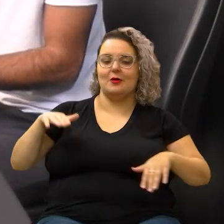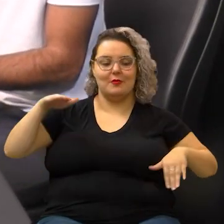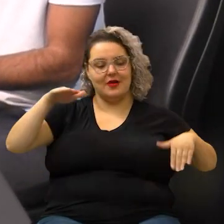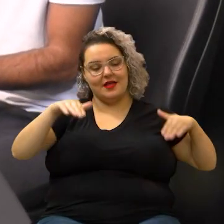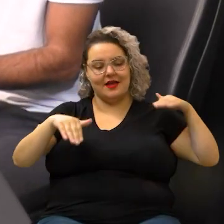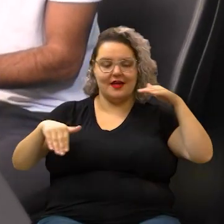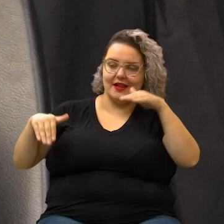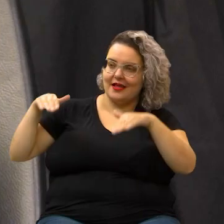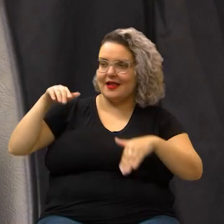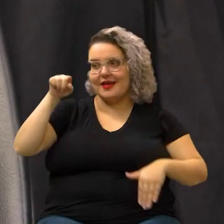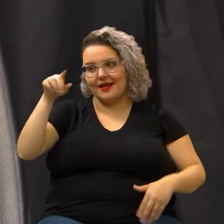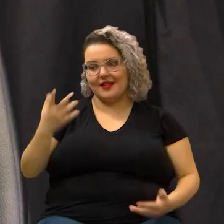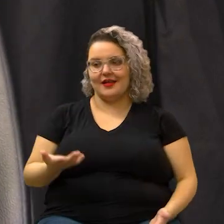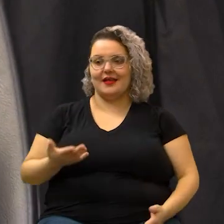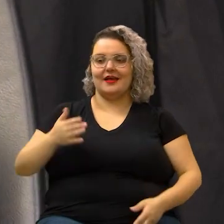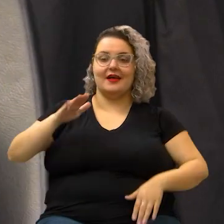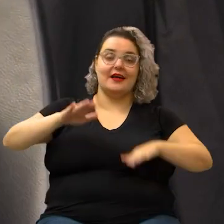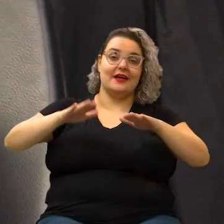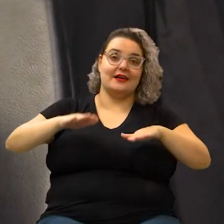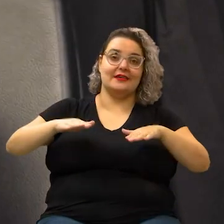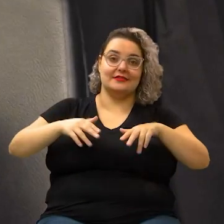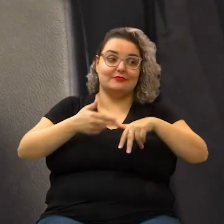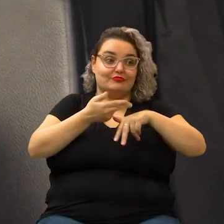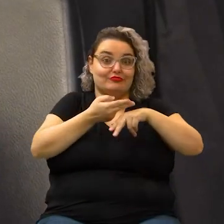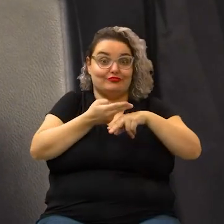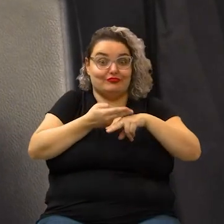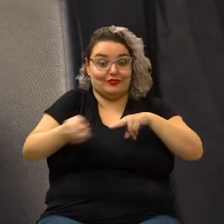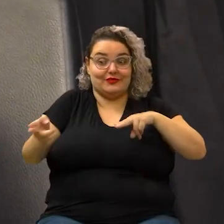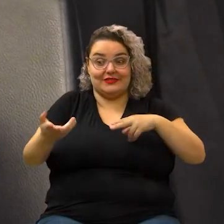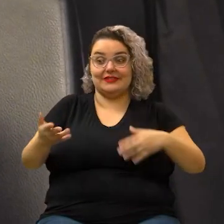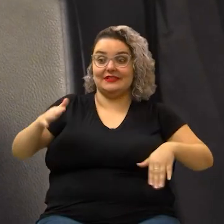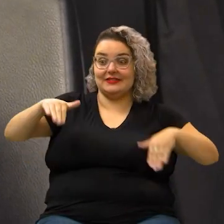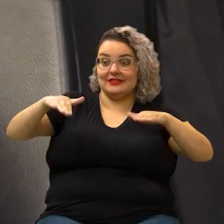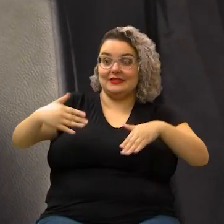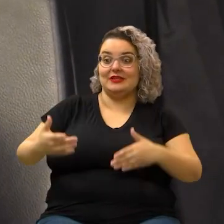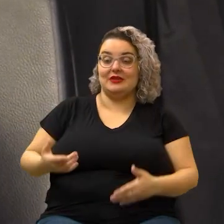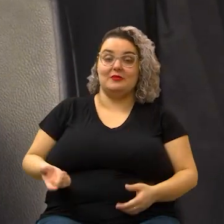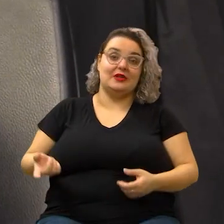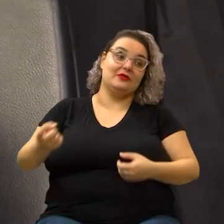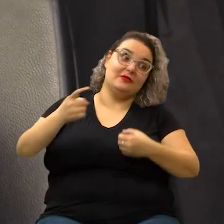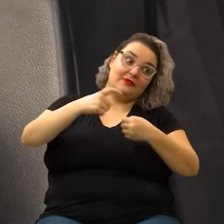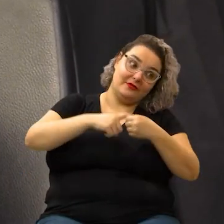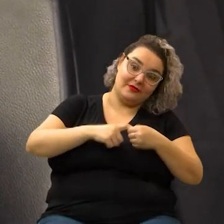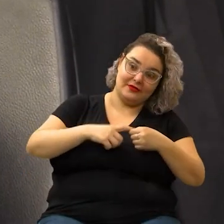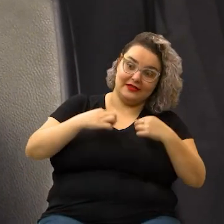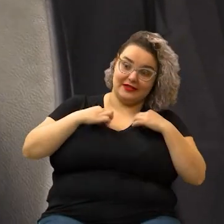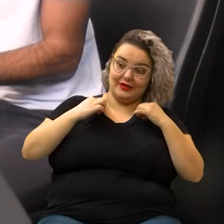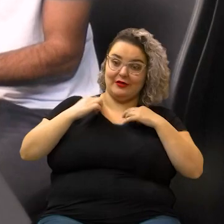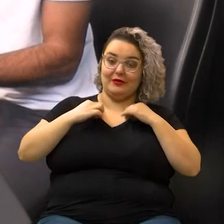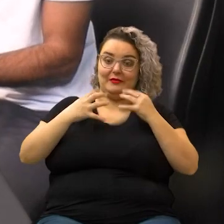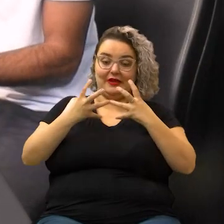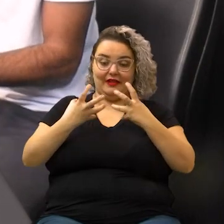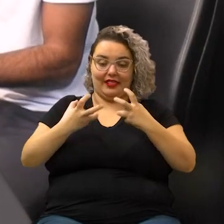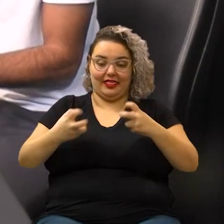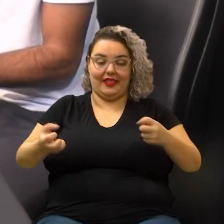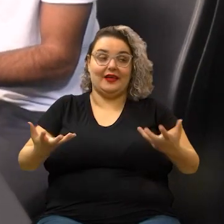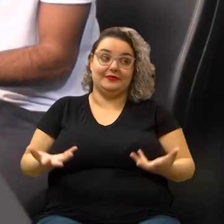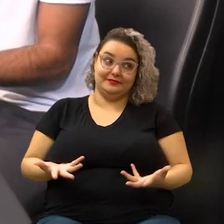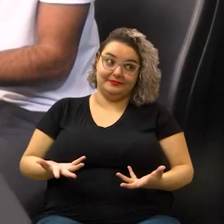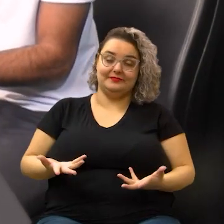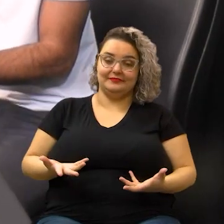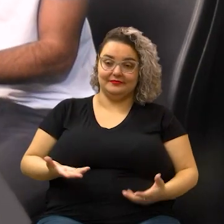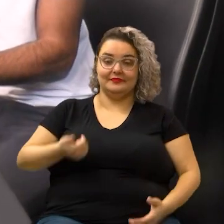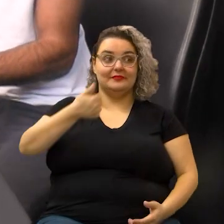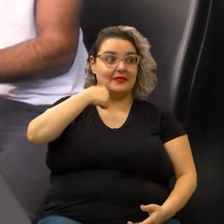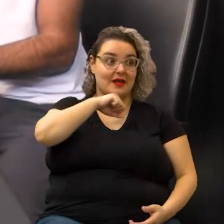lá nadar. Às vezes tinha que nadar pelado na lagoa para não voltar com a roupa molhada, para a mãe não saber. Para a mãe não saber. Olha, ainda